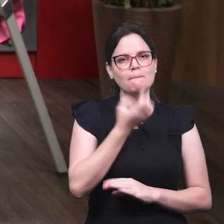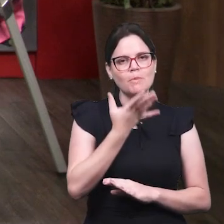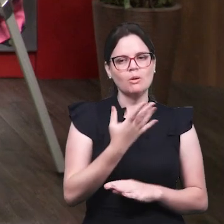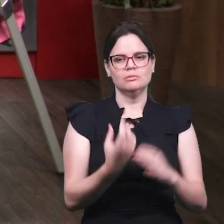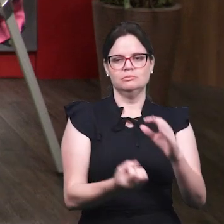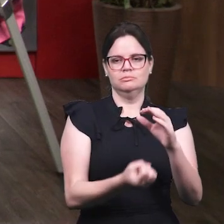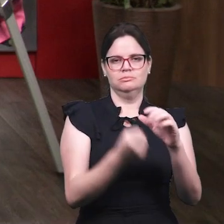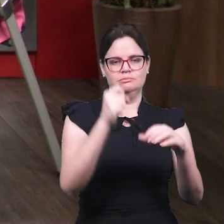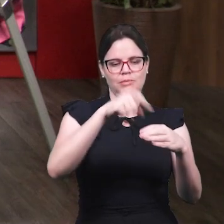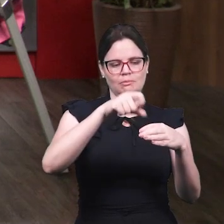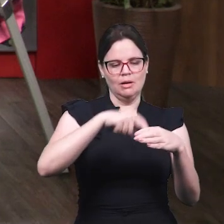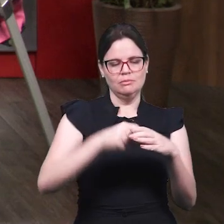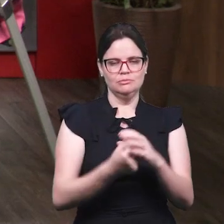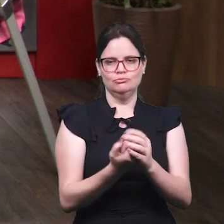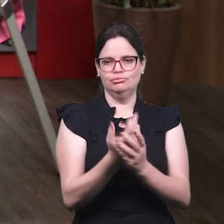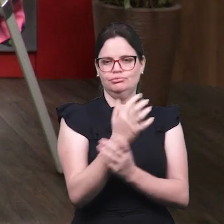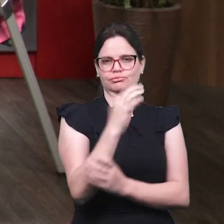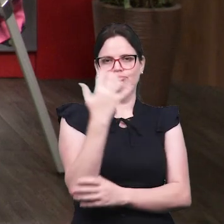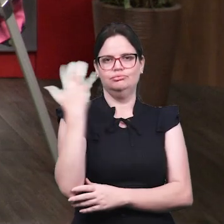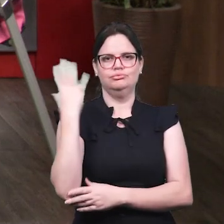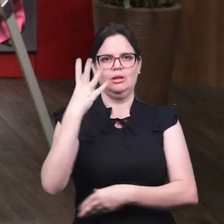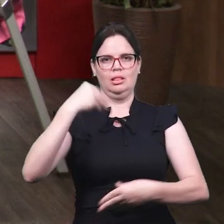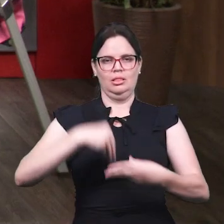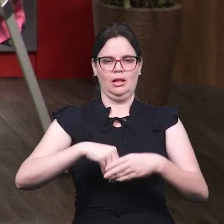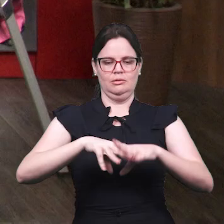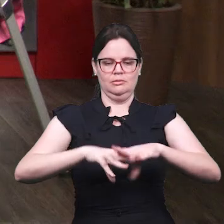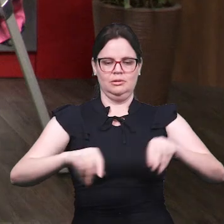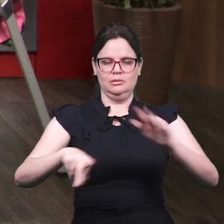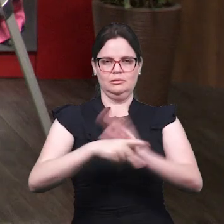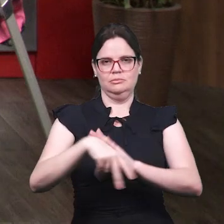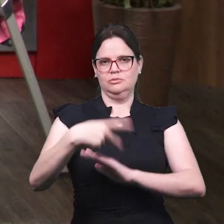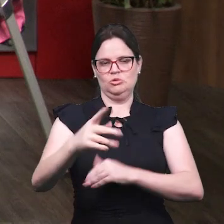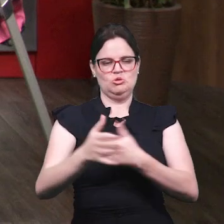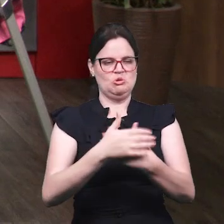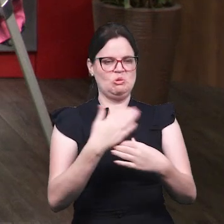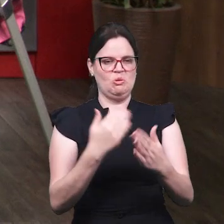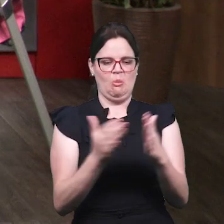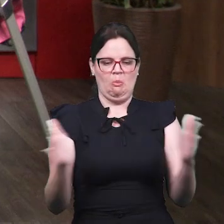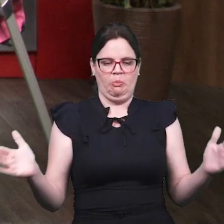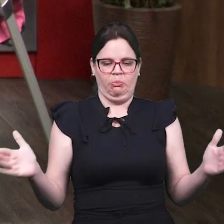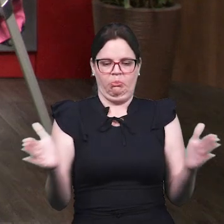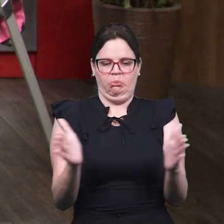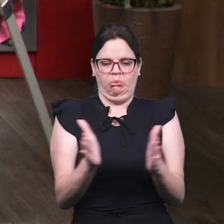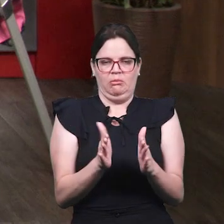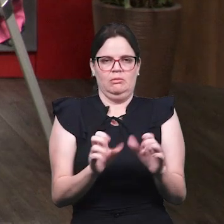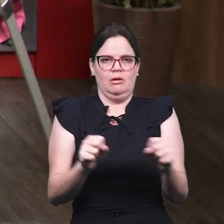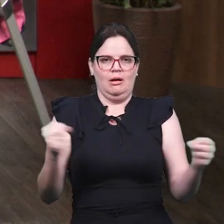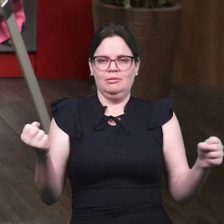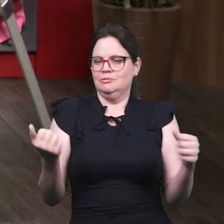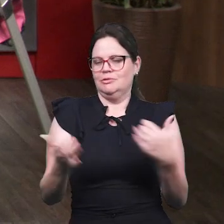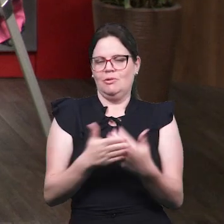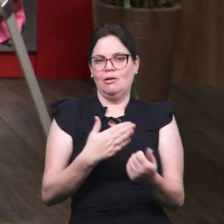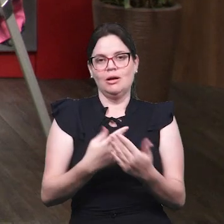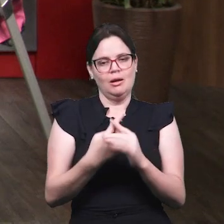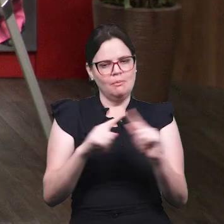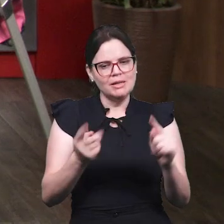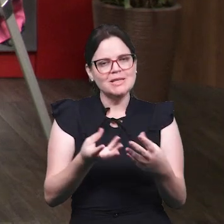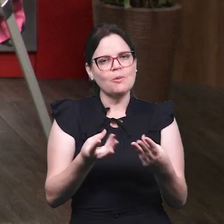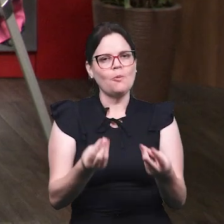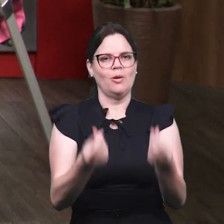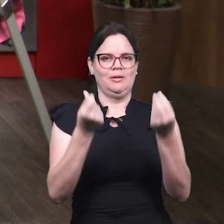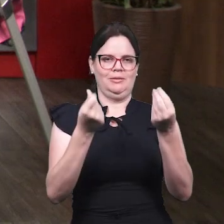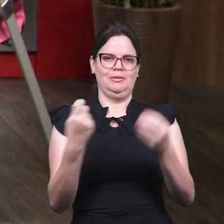produção diversificada na sua propriedade, independente do tamanho dela, e uma produção com qualidade. Isso